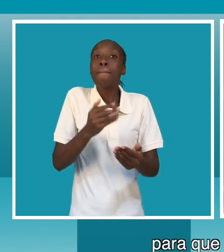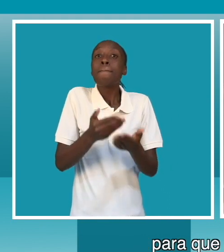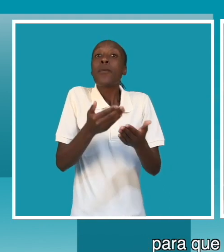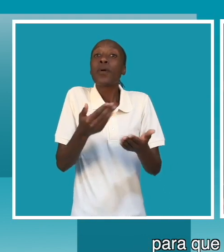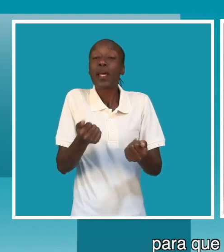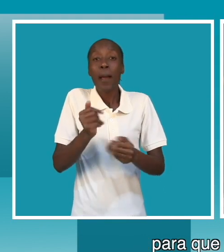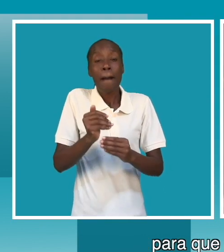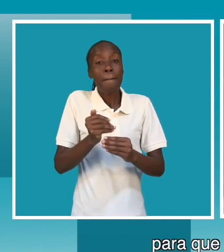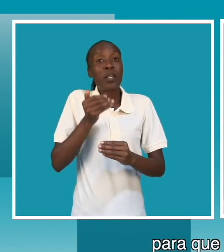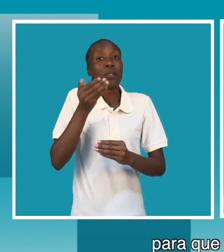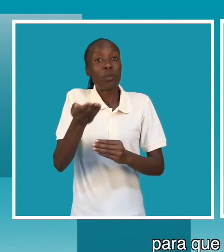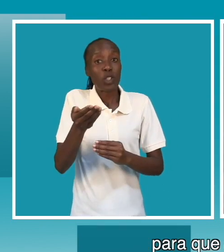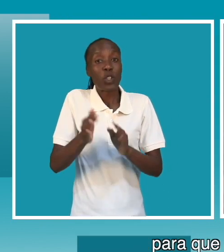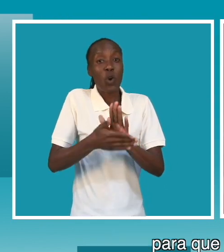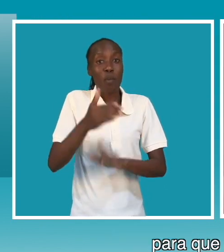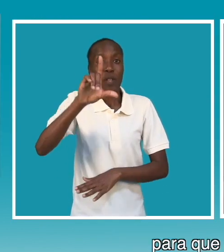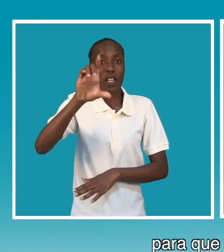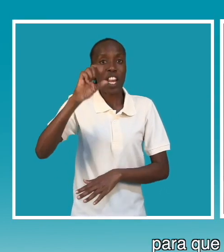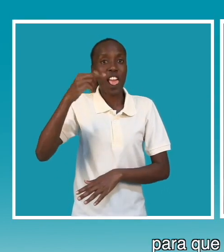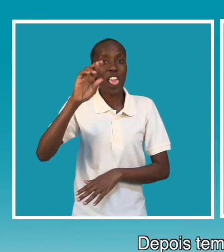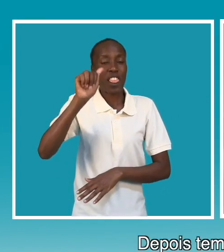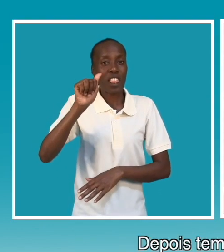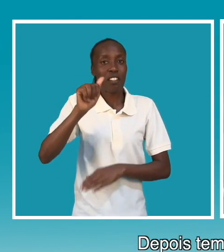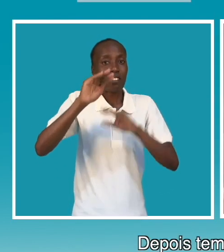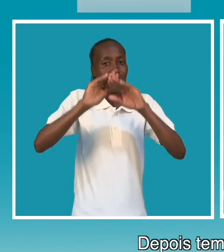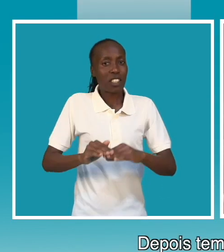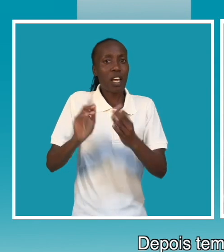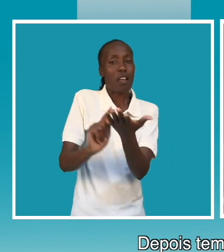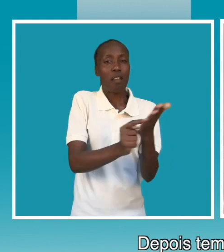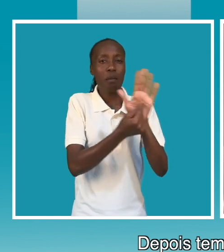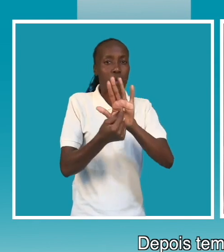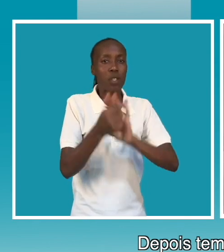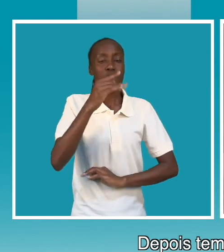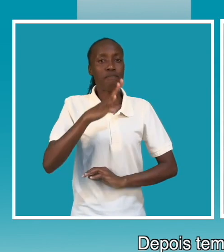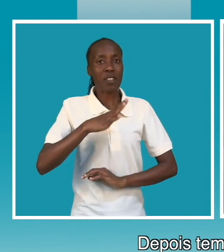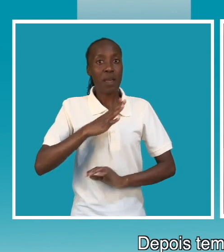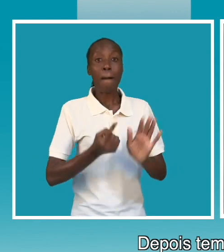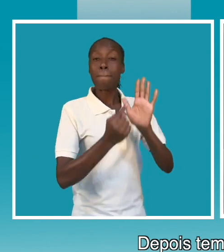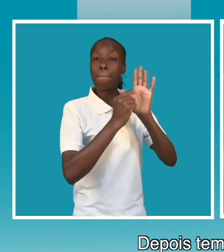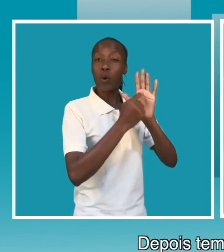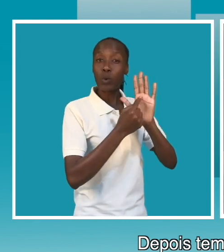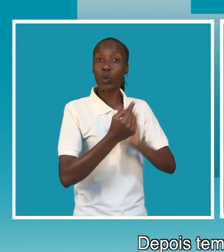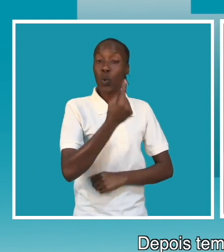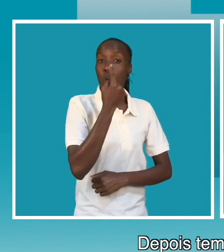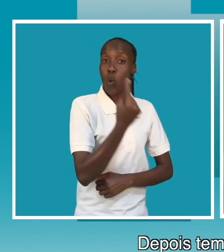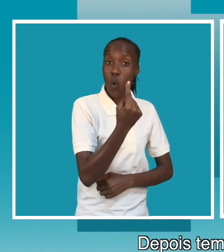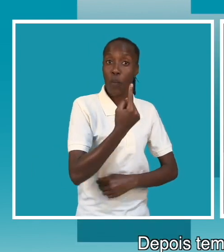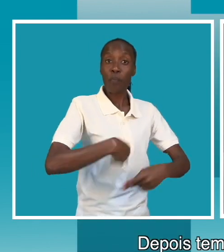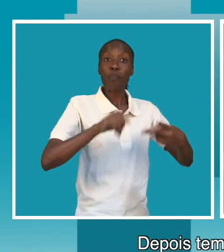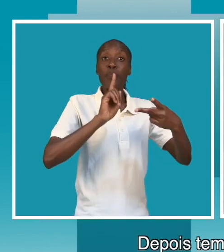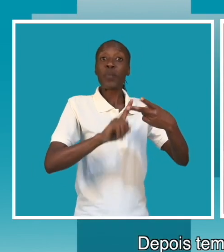para as letras estarem visíveis. Depois temos ponto 1,